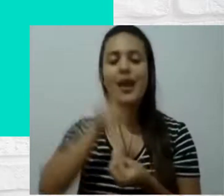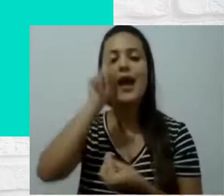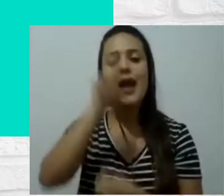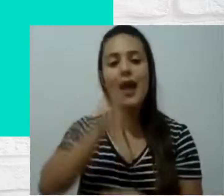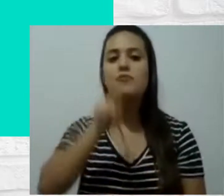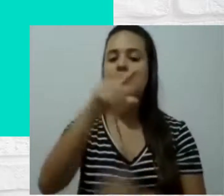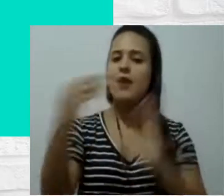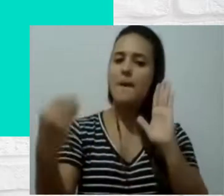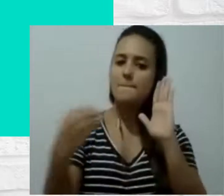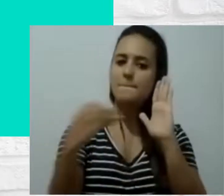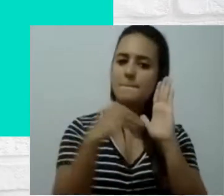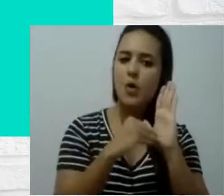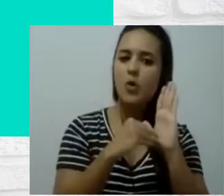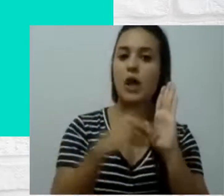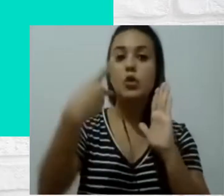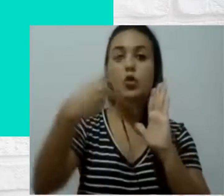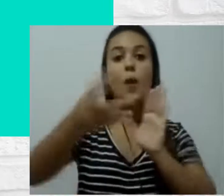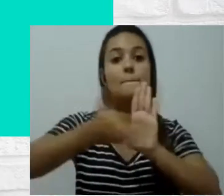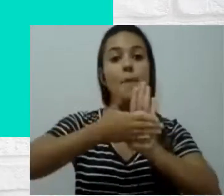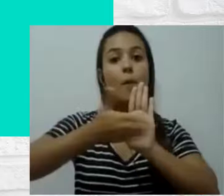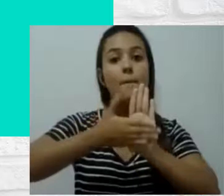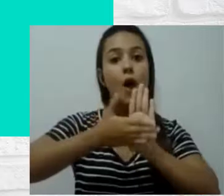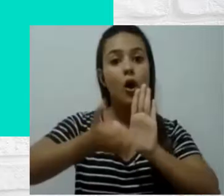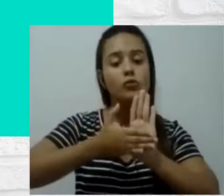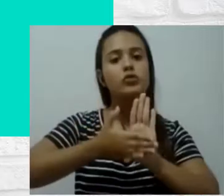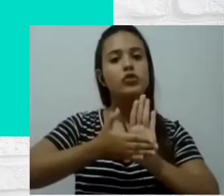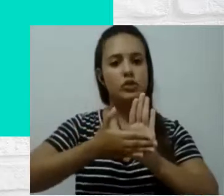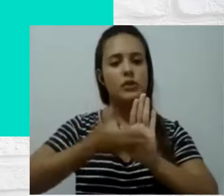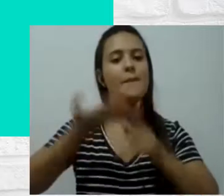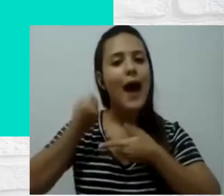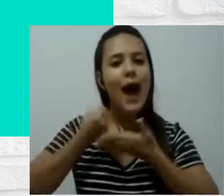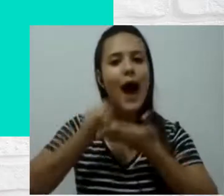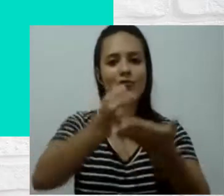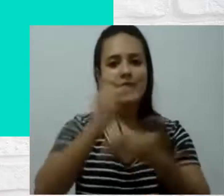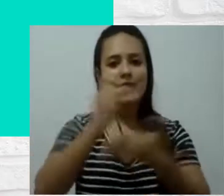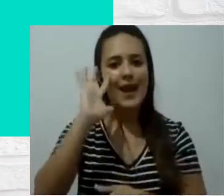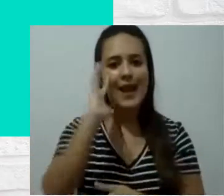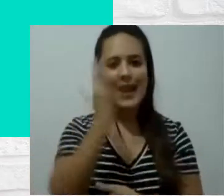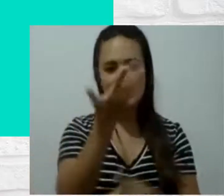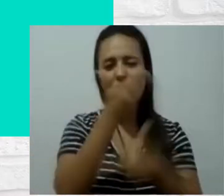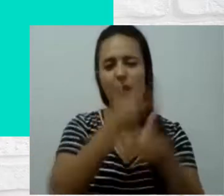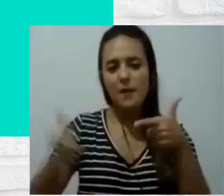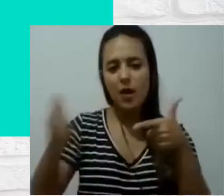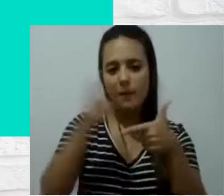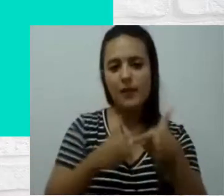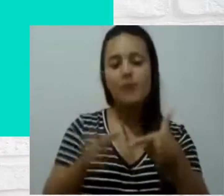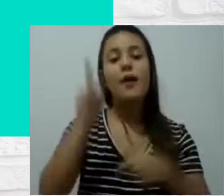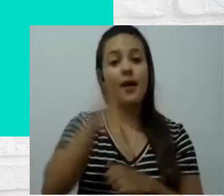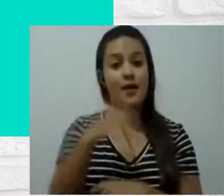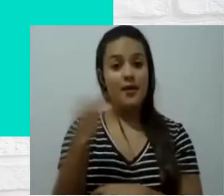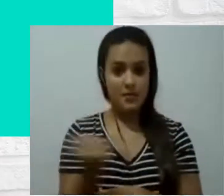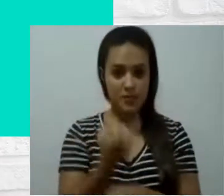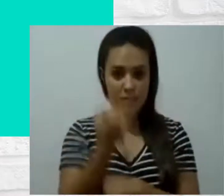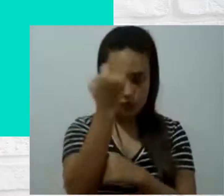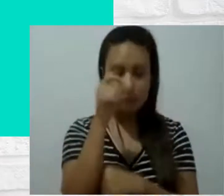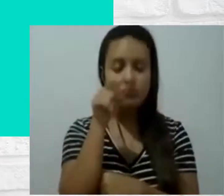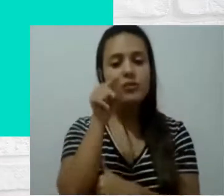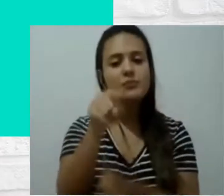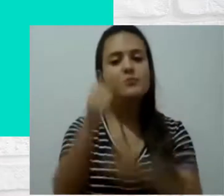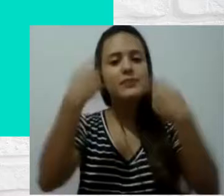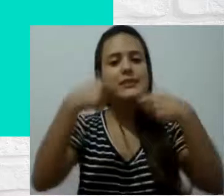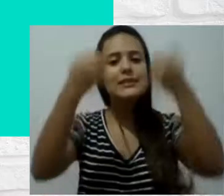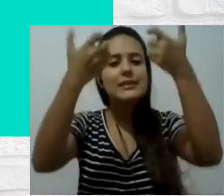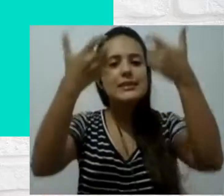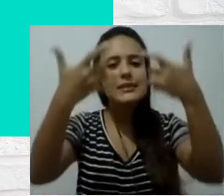terceiro ponto, que é a conclusão. A conclusão é aquela parte que você vai botar a sua proposta de intervenção. Então, é